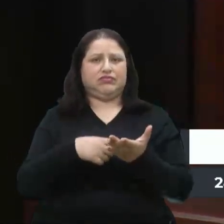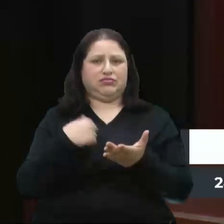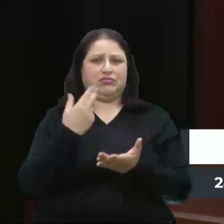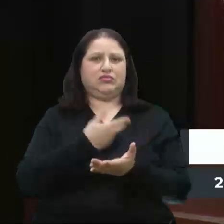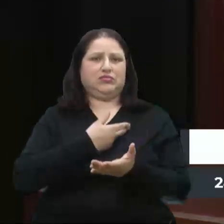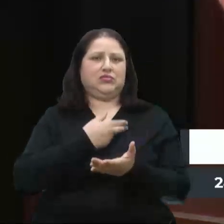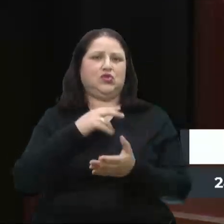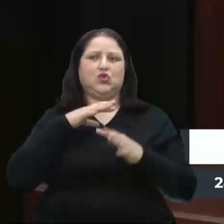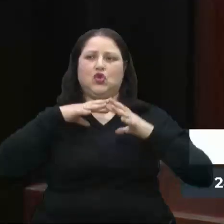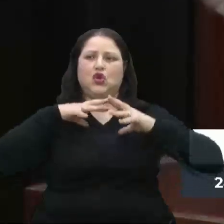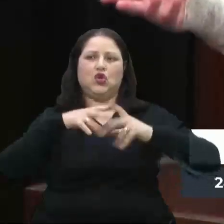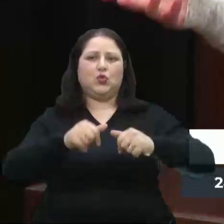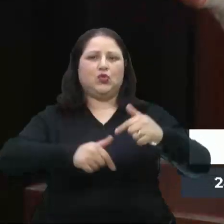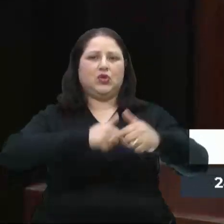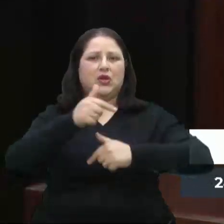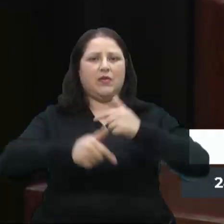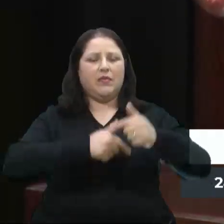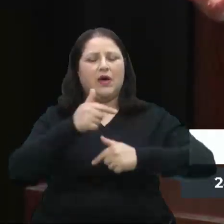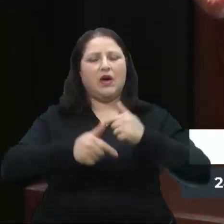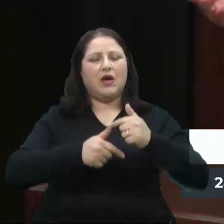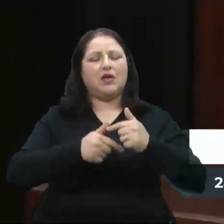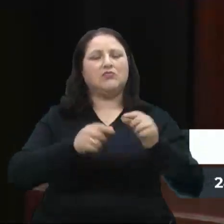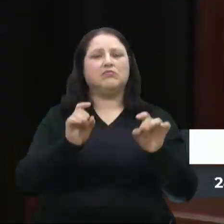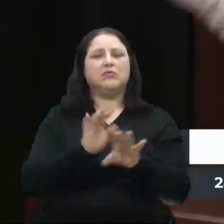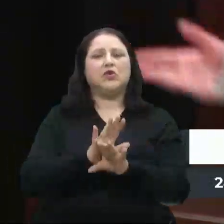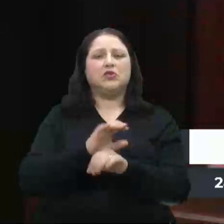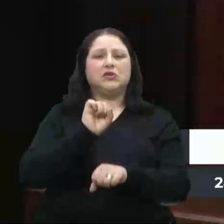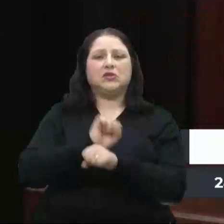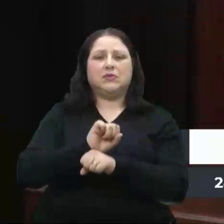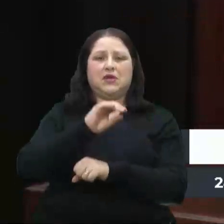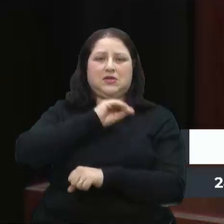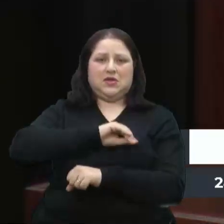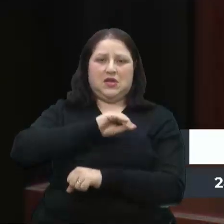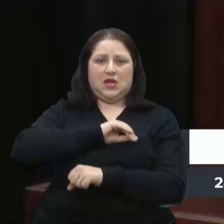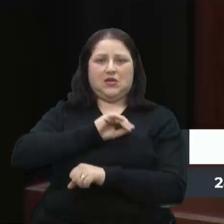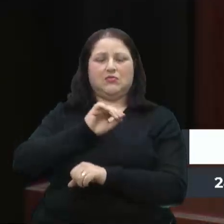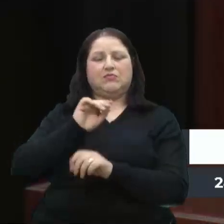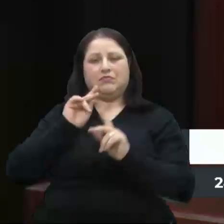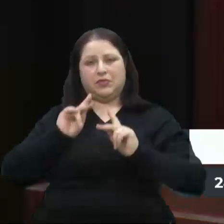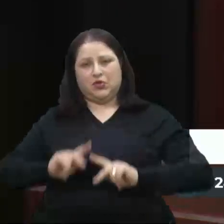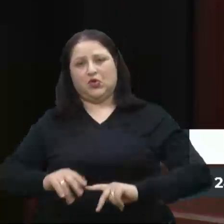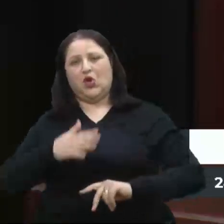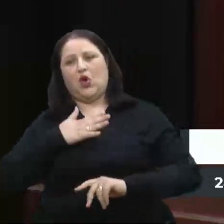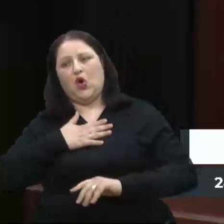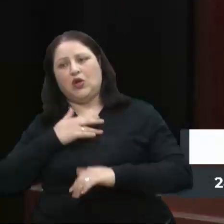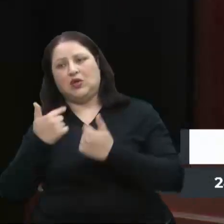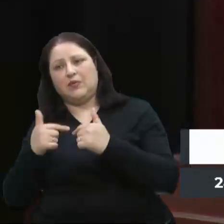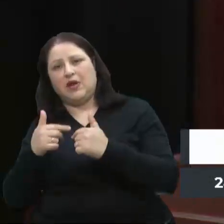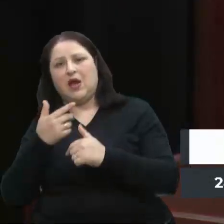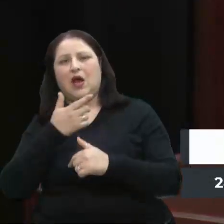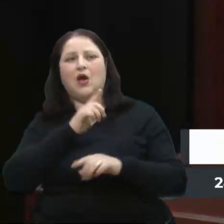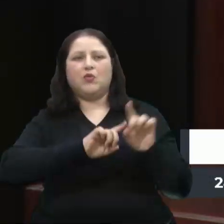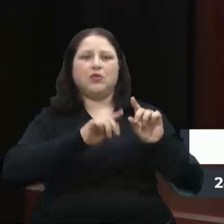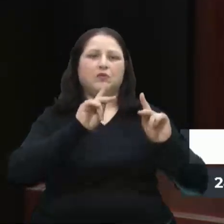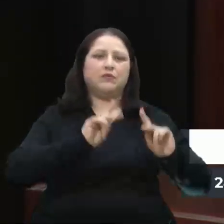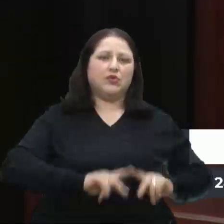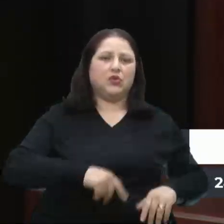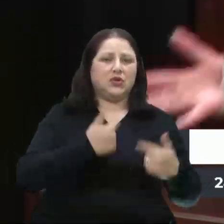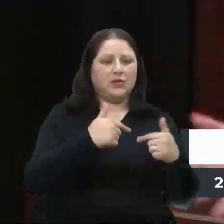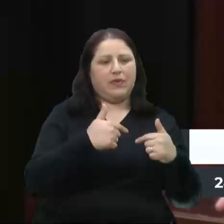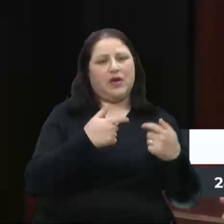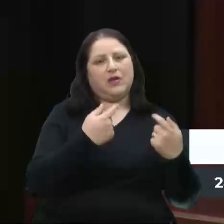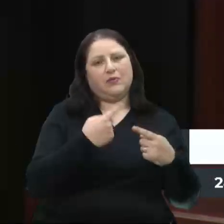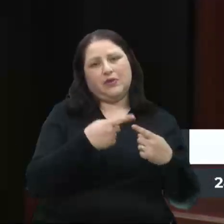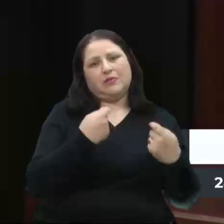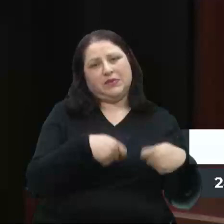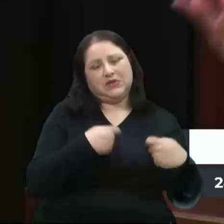que todo mundo trabalha esperando o seu salário. Tem gente que gosta do seu trabalho, tem Tem gente que trabalha só por necessidade, mas sim,